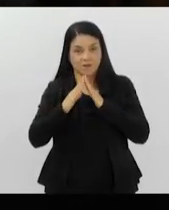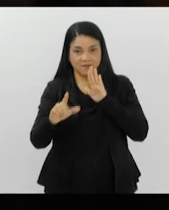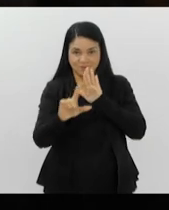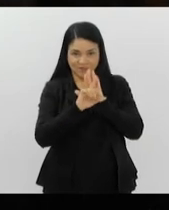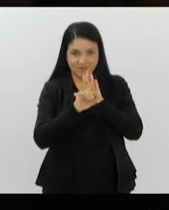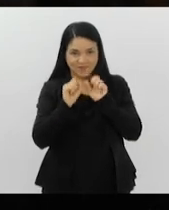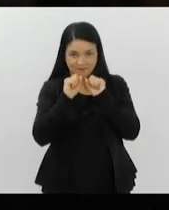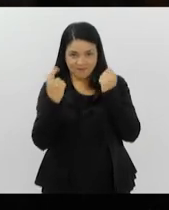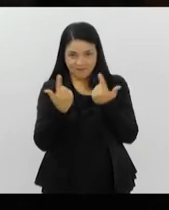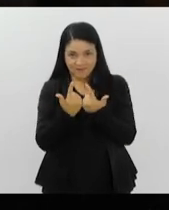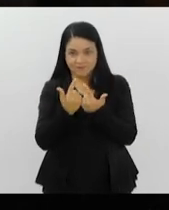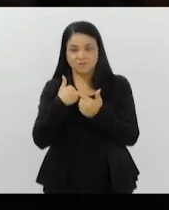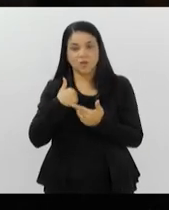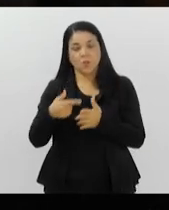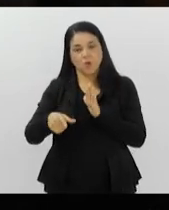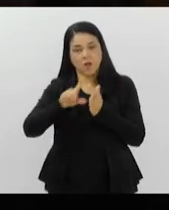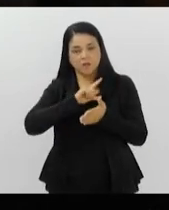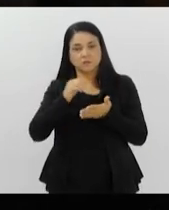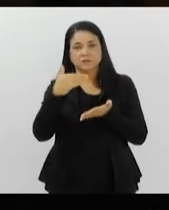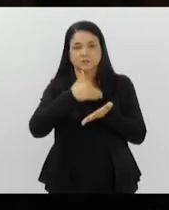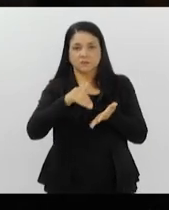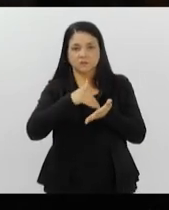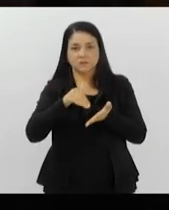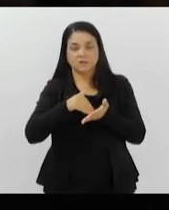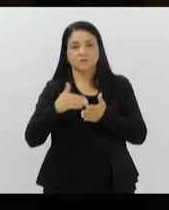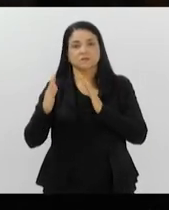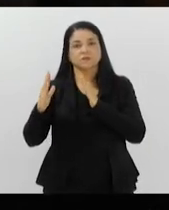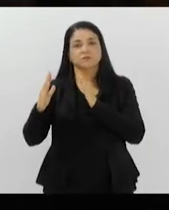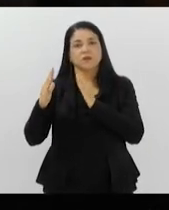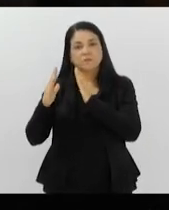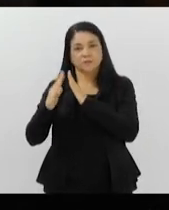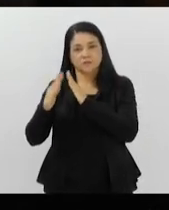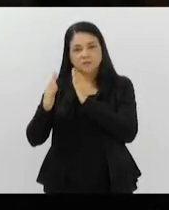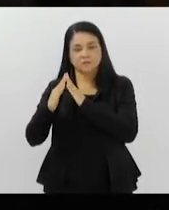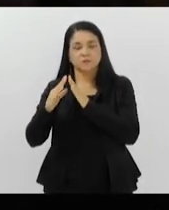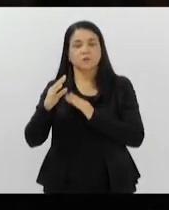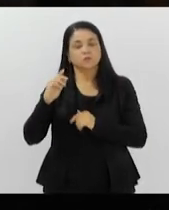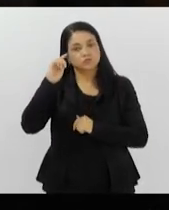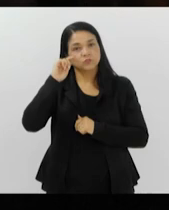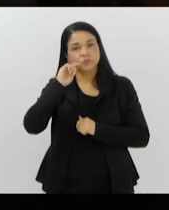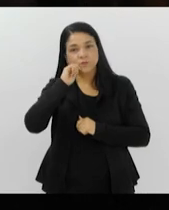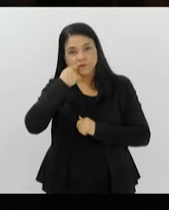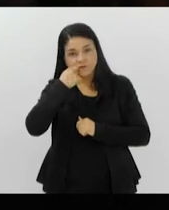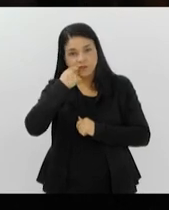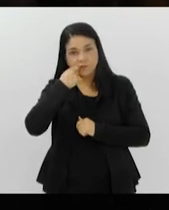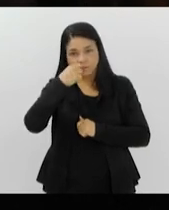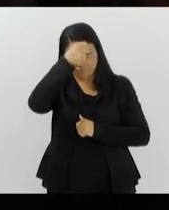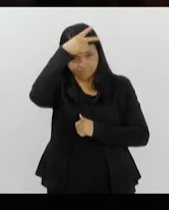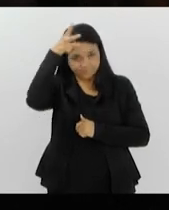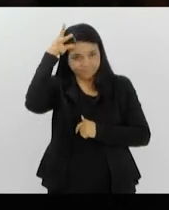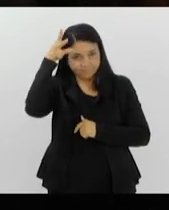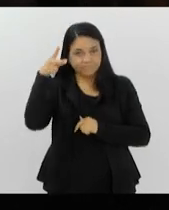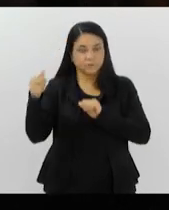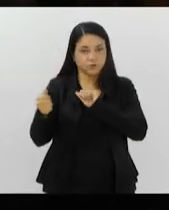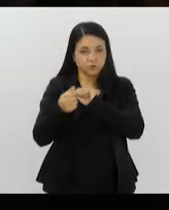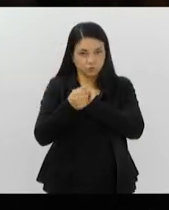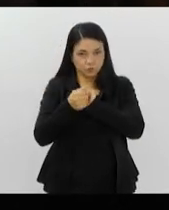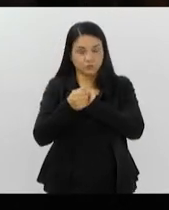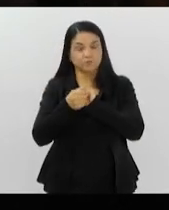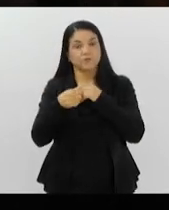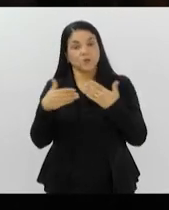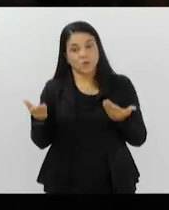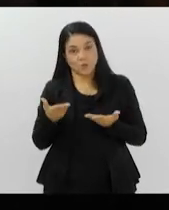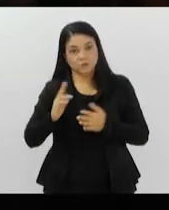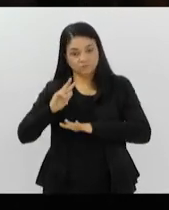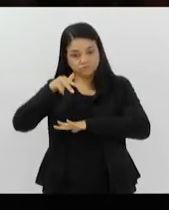como secretário de habitação do prefeito Eduardo Paz no município. E hoje a gente vem aqui para dar